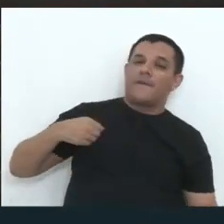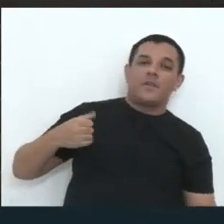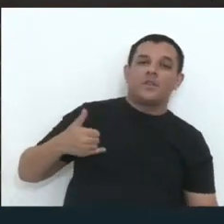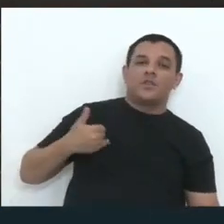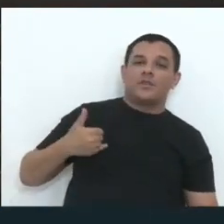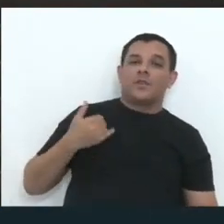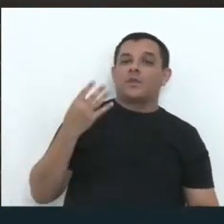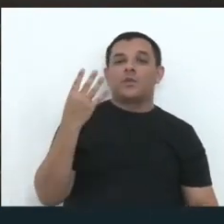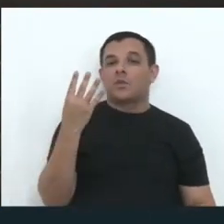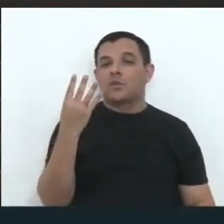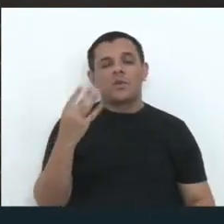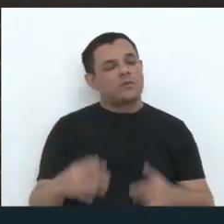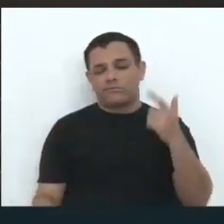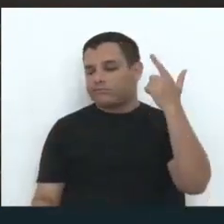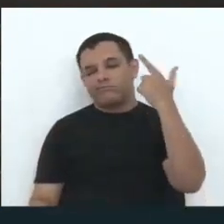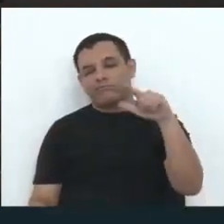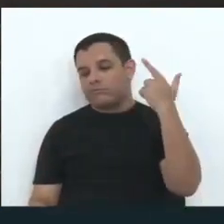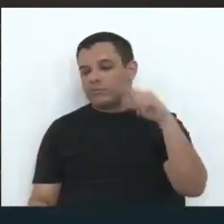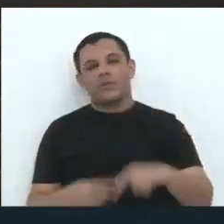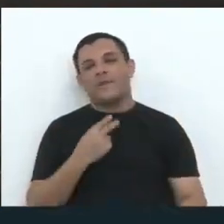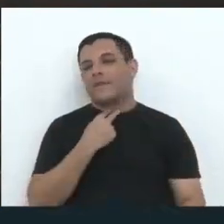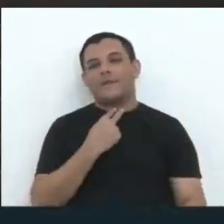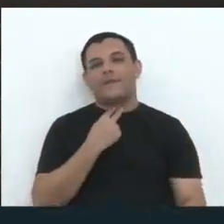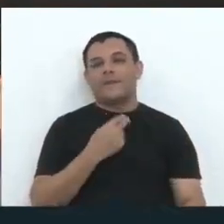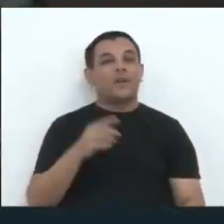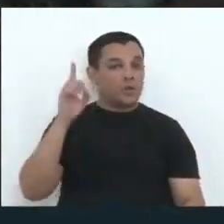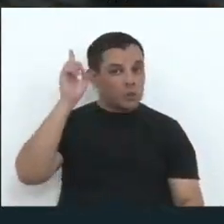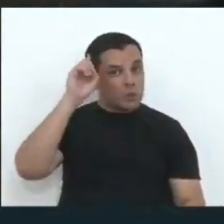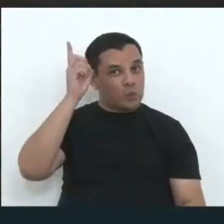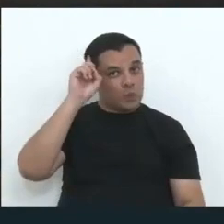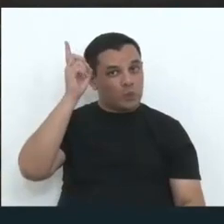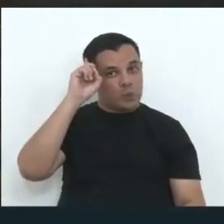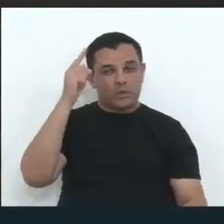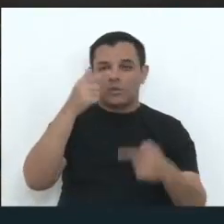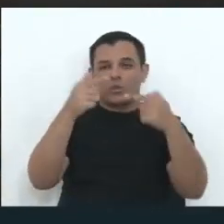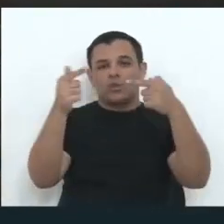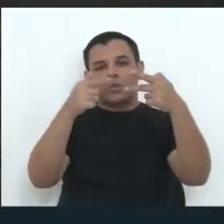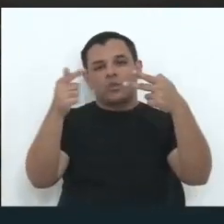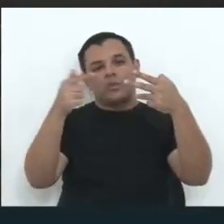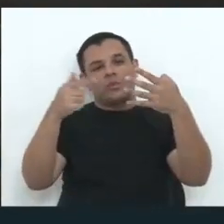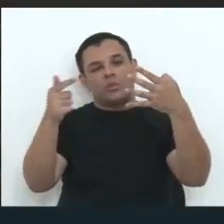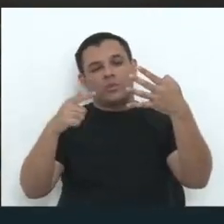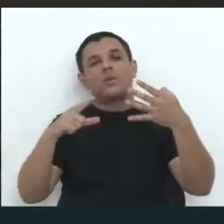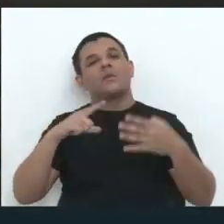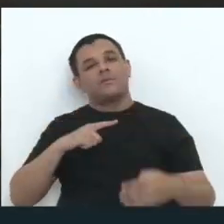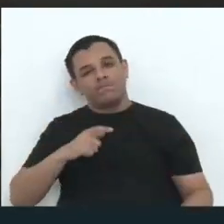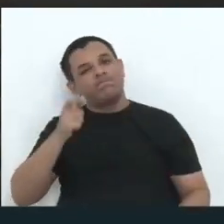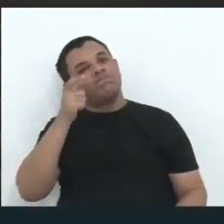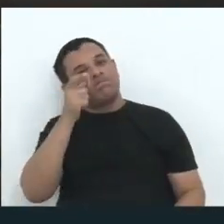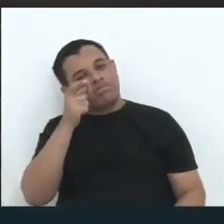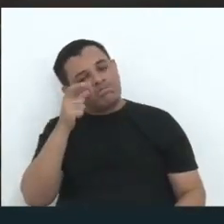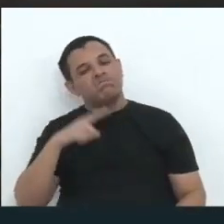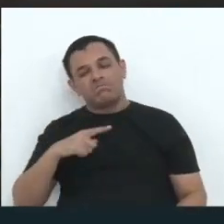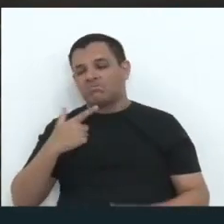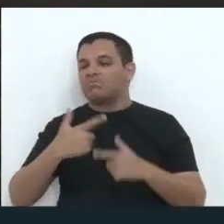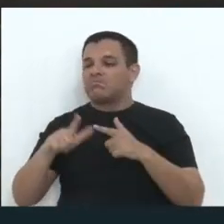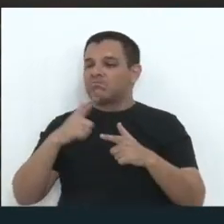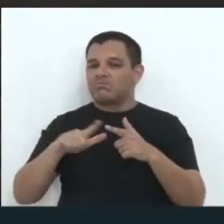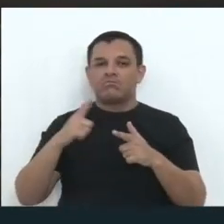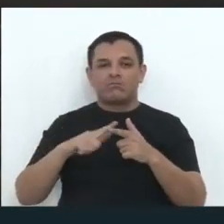e não tem vagas. Todo dia, toda semana, a gente vê esse problema